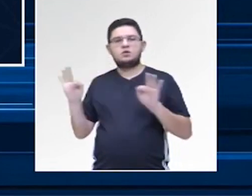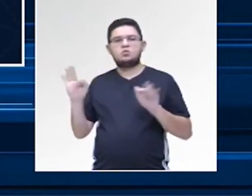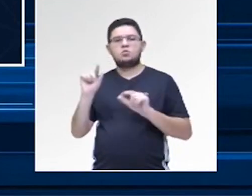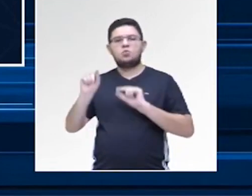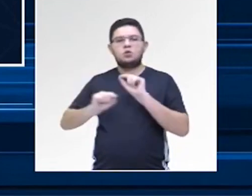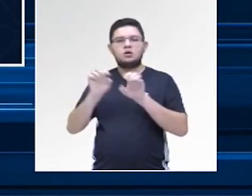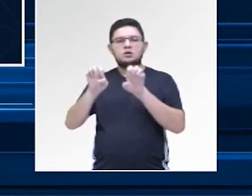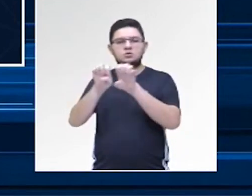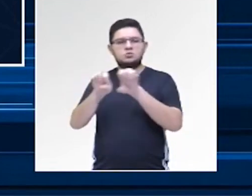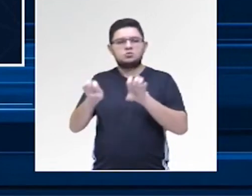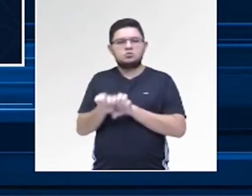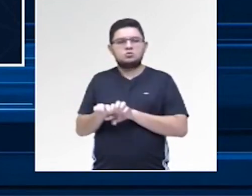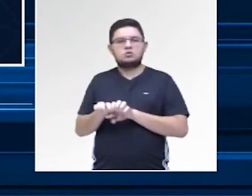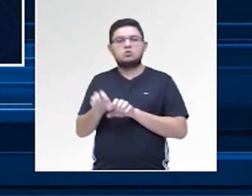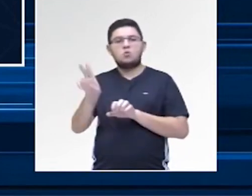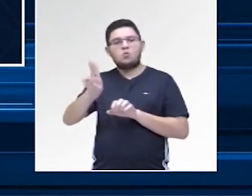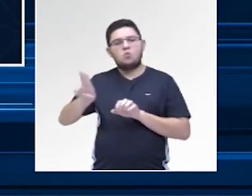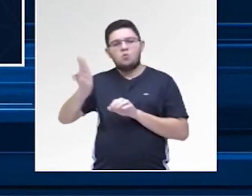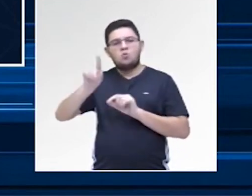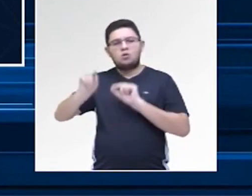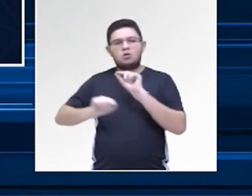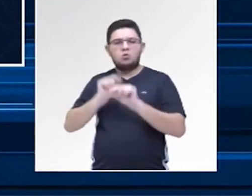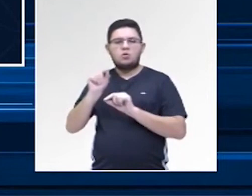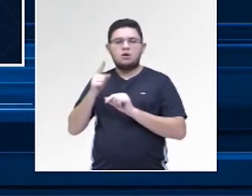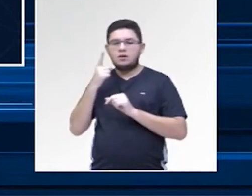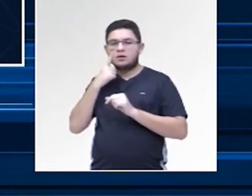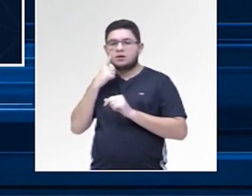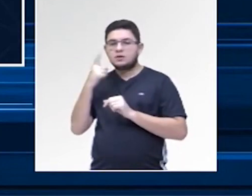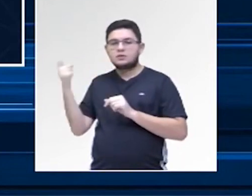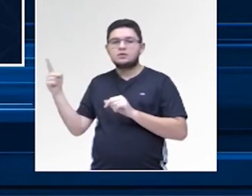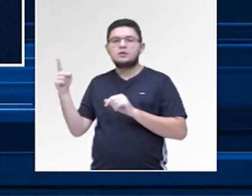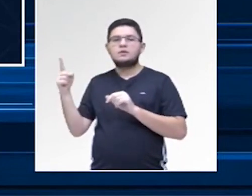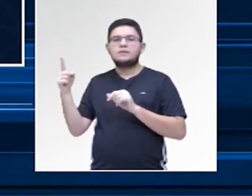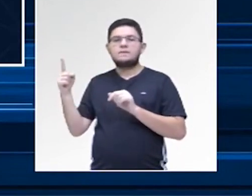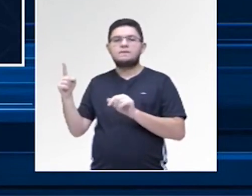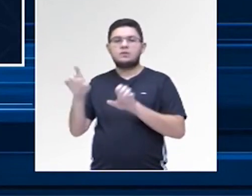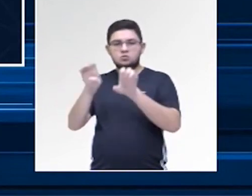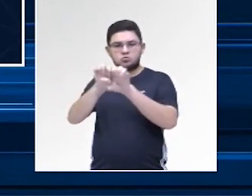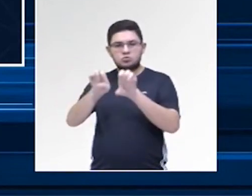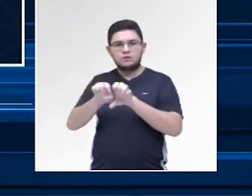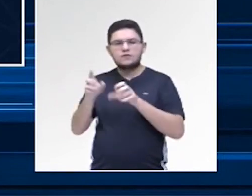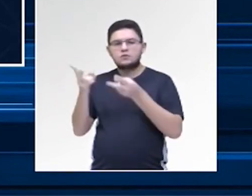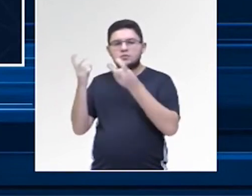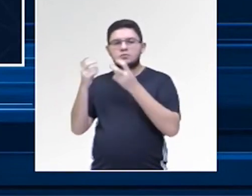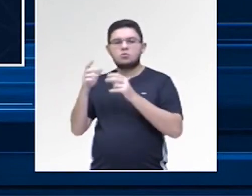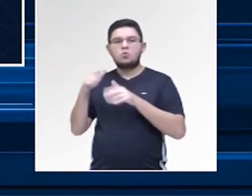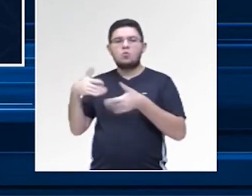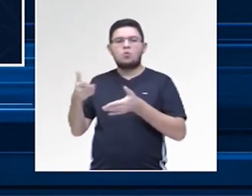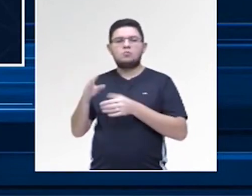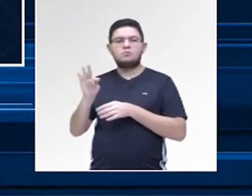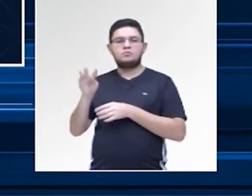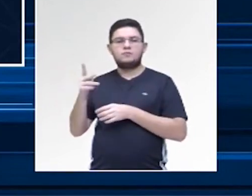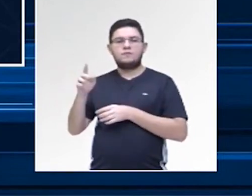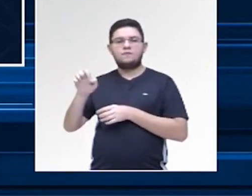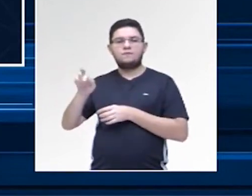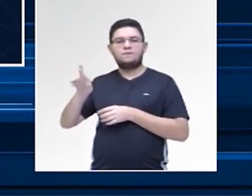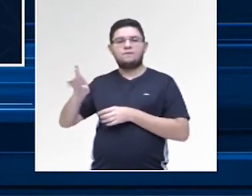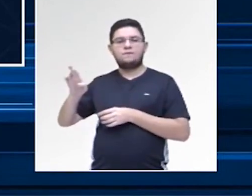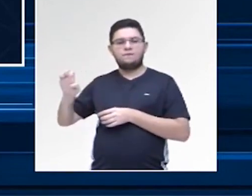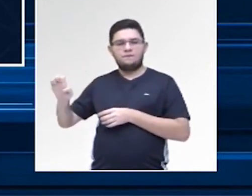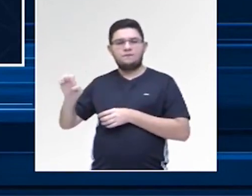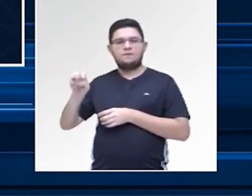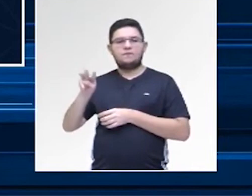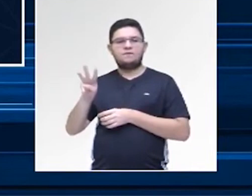seguindo corretamente essa estrutura linear que vocês estão vendo. There wasn't, não havia